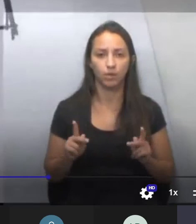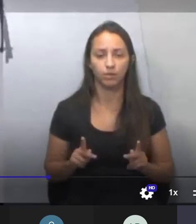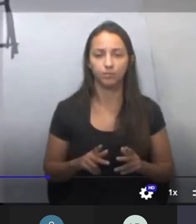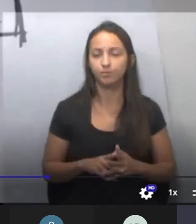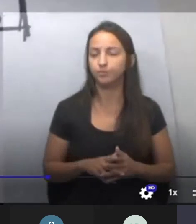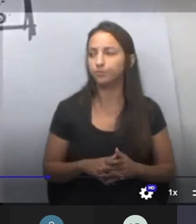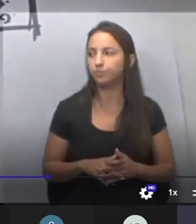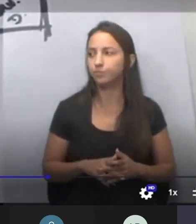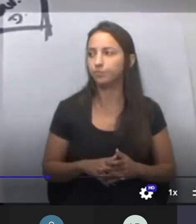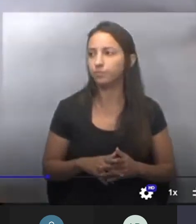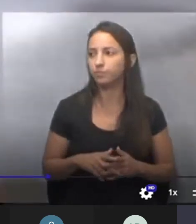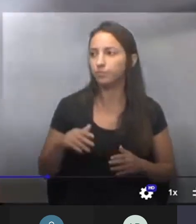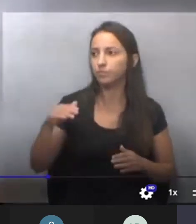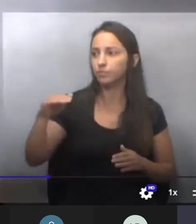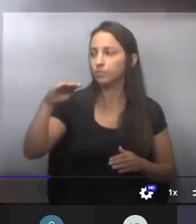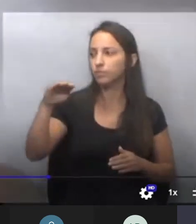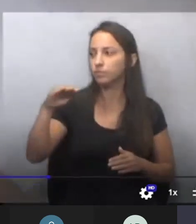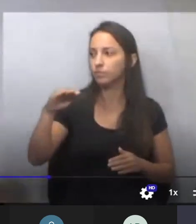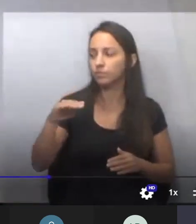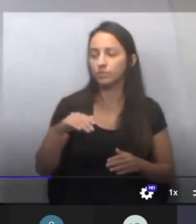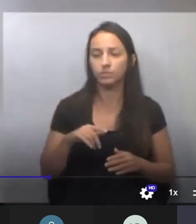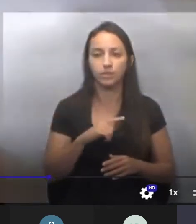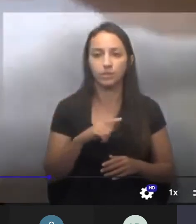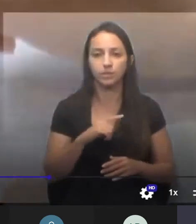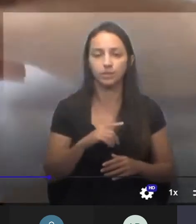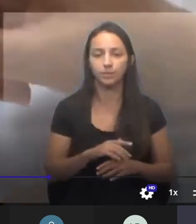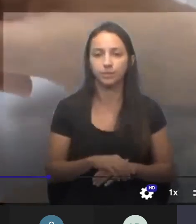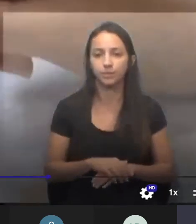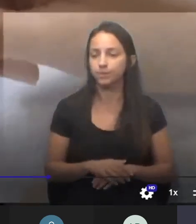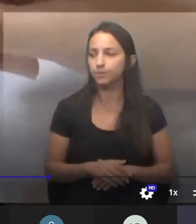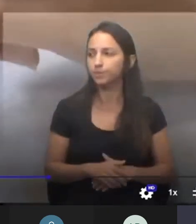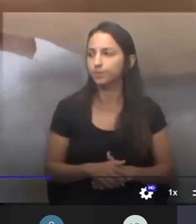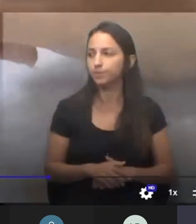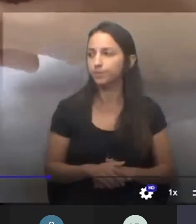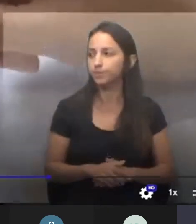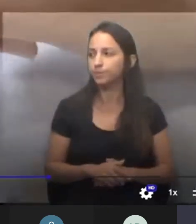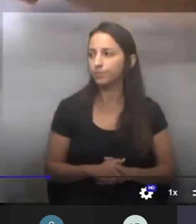Ok? Lá em cima, em planta.